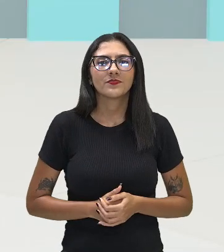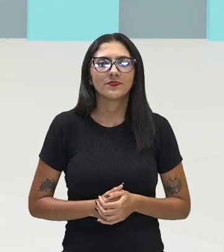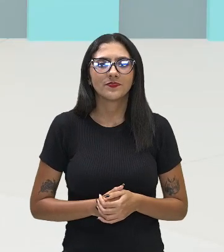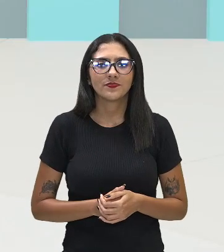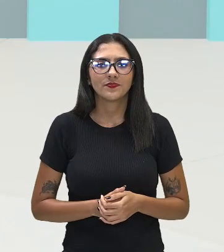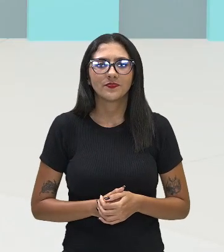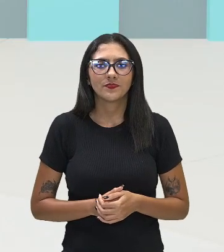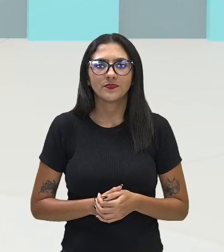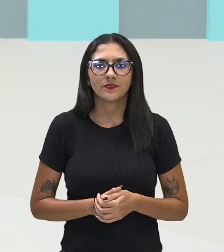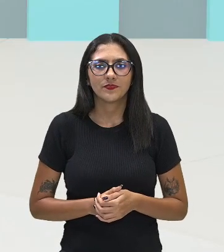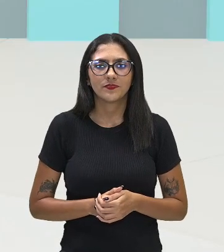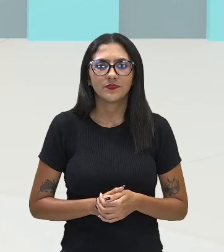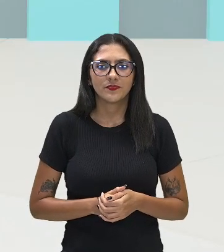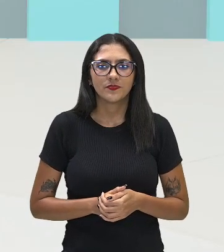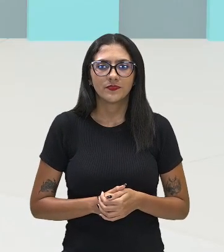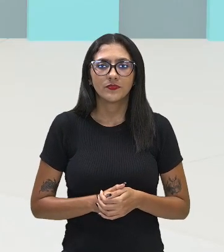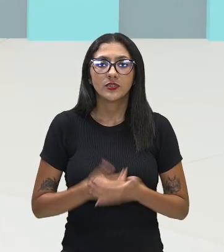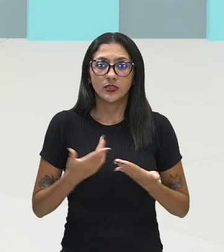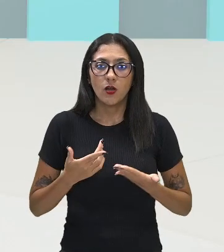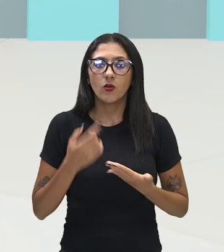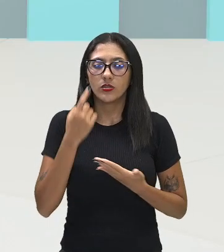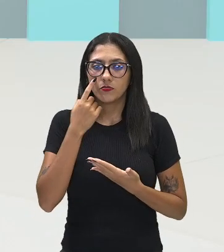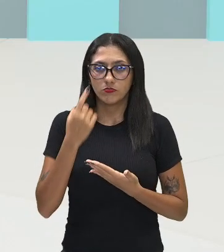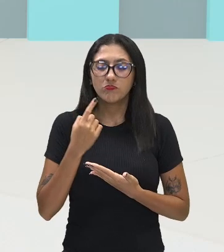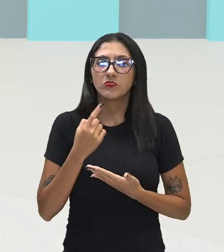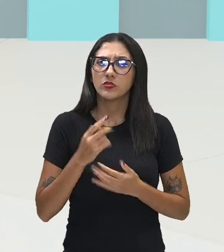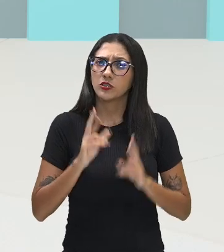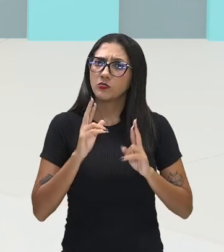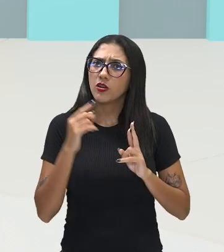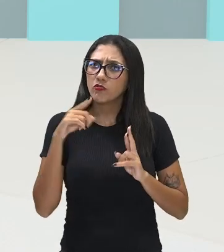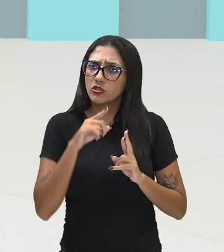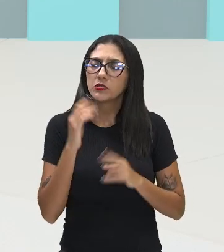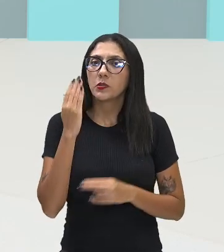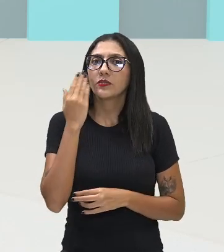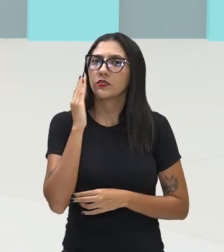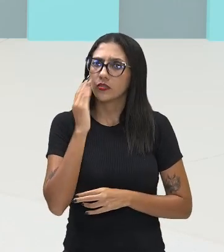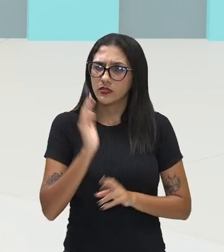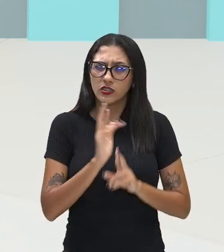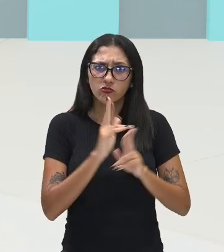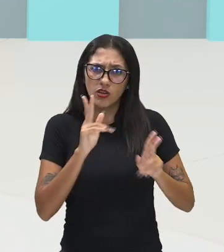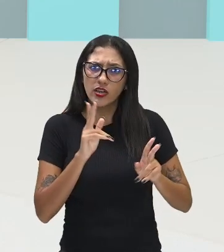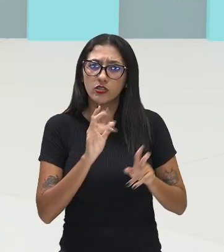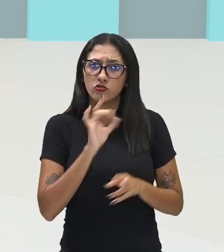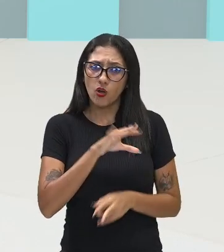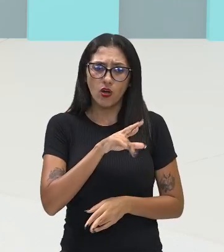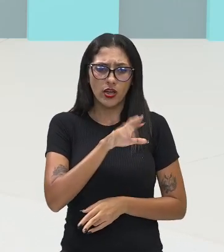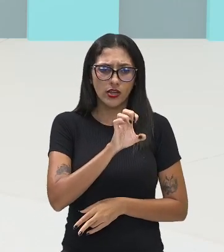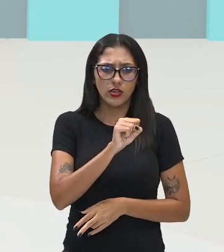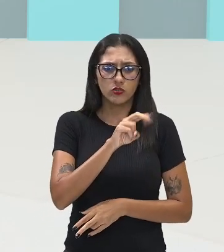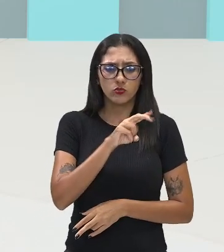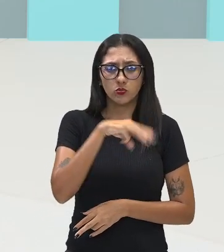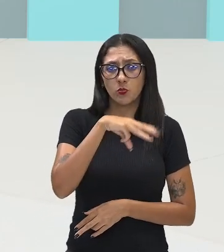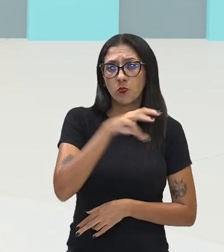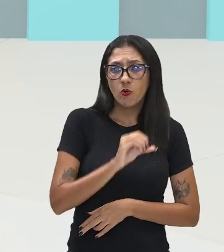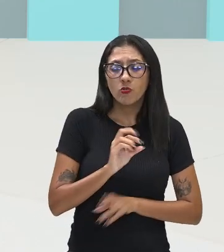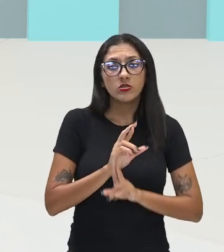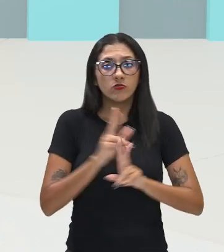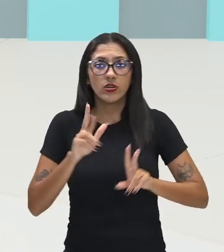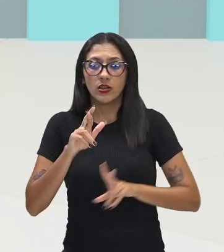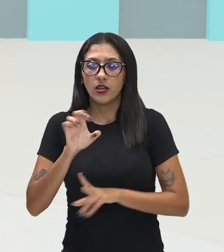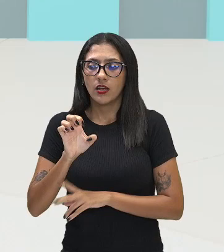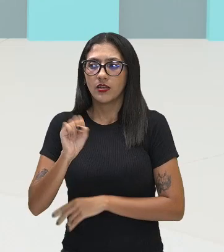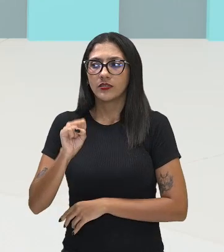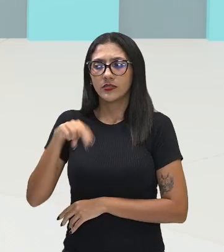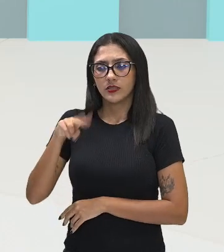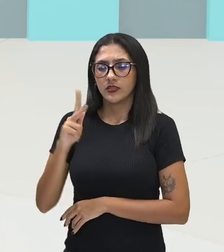Então, é isso. Espero que vocês tenham compreendido a diferença, tá? Quando é só resumo e quando é uma resenha ou um resumo crítico.